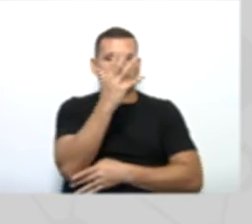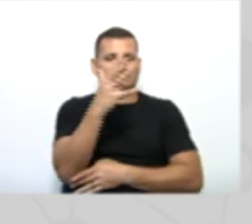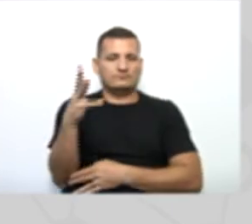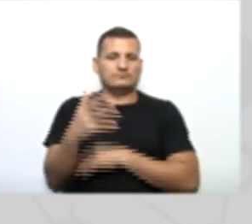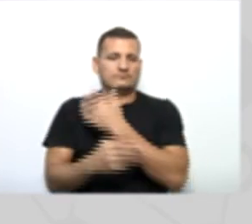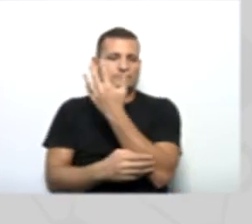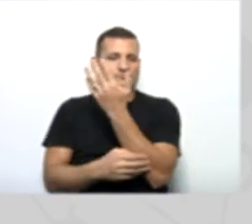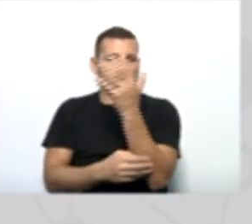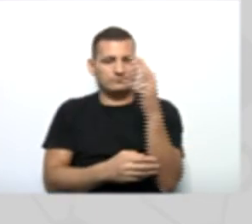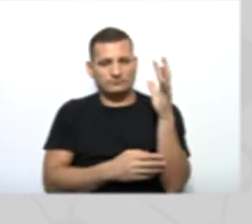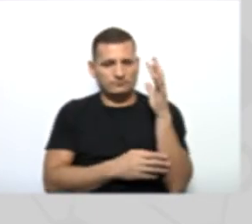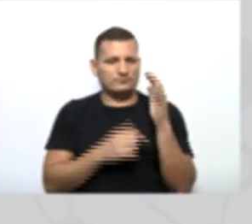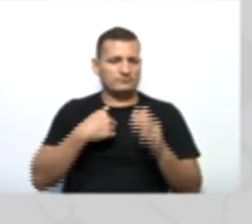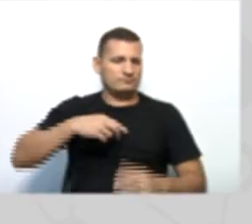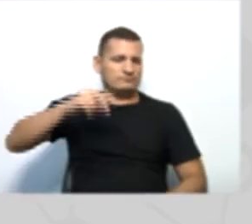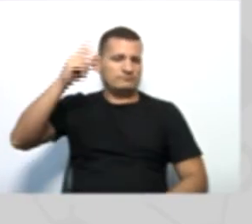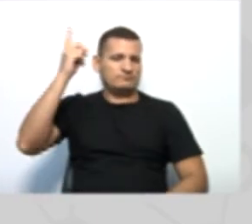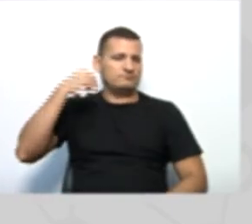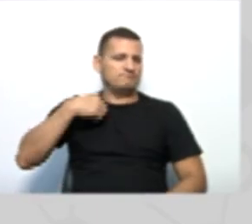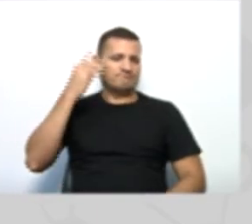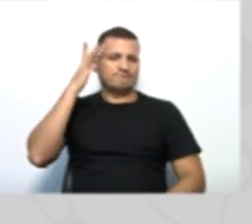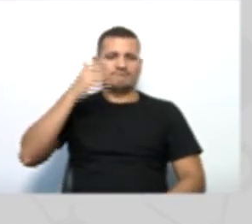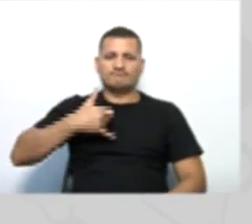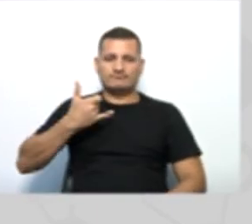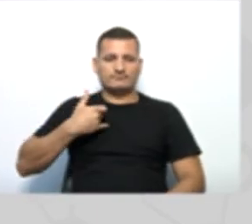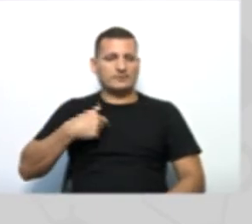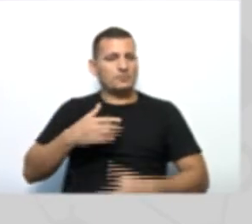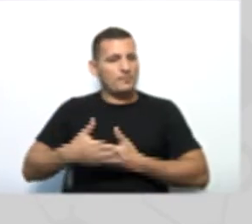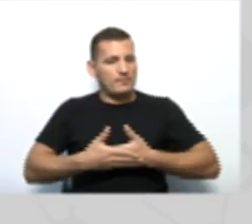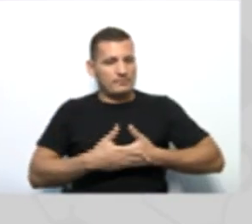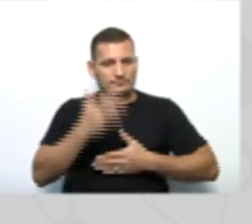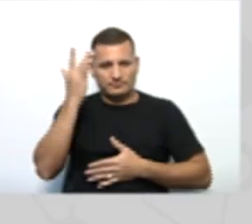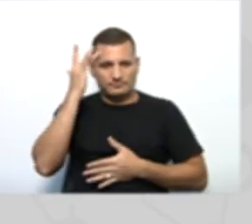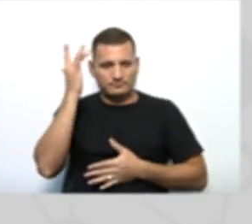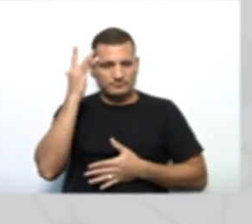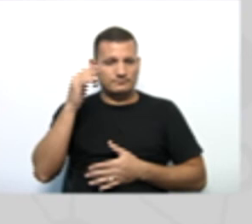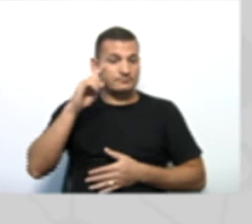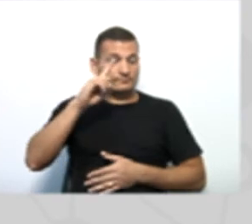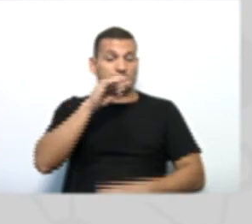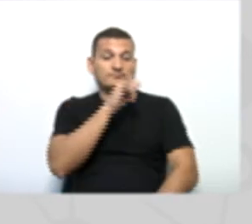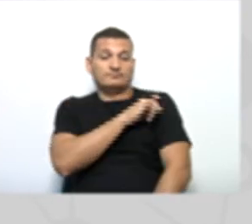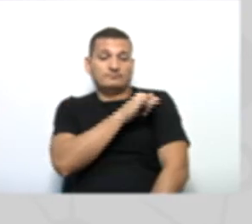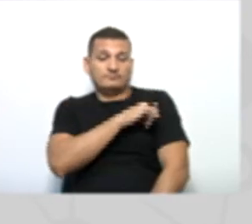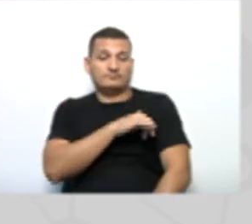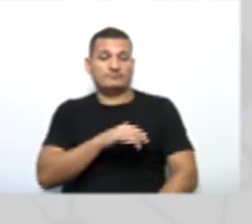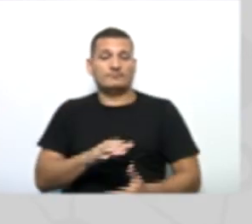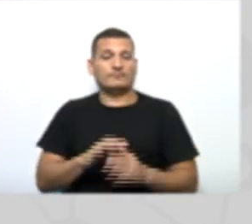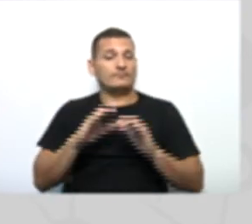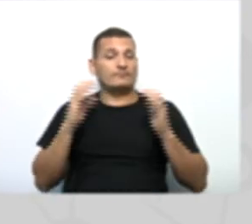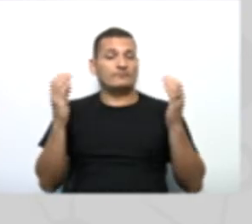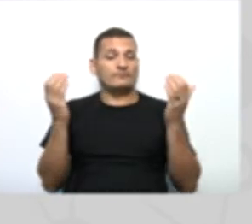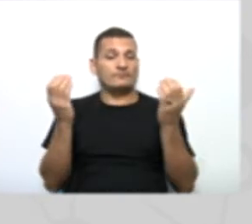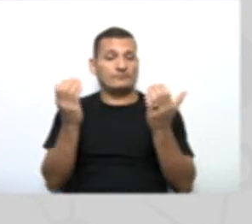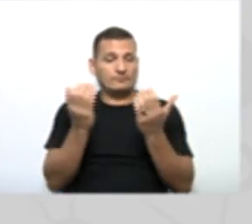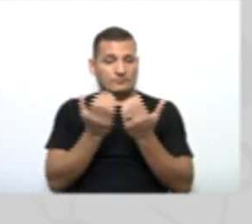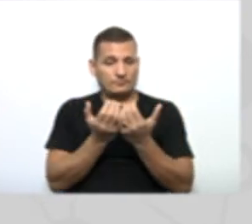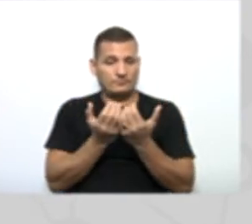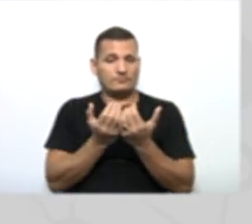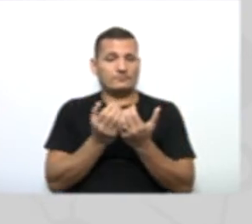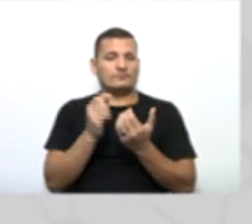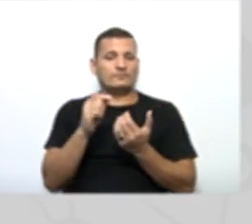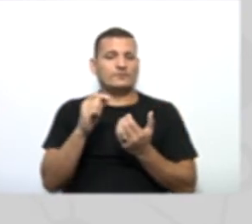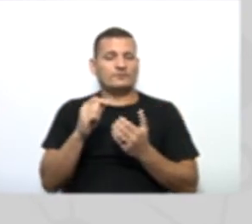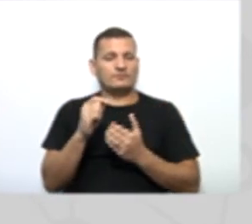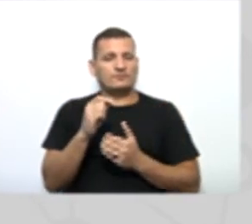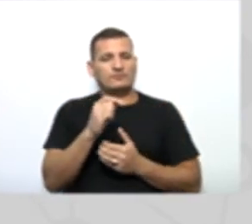bebê, né? Eu acho que eu não tinha nem sei quantos anos eu tinha. Enfim, no Rio de Janeiro, para a Conferência das Nações Unidas para o